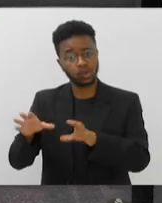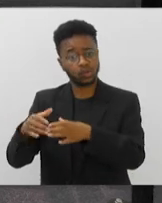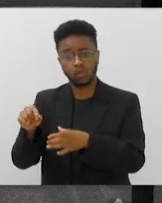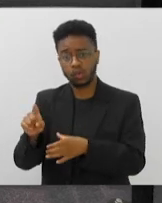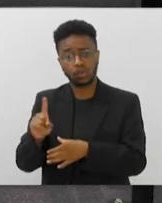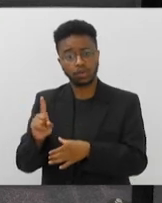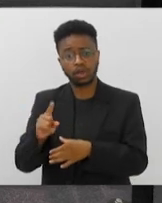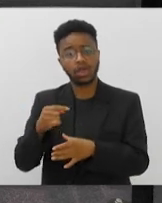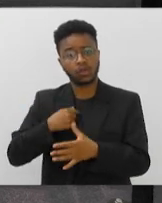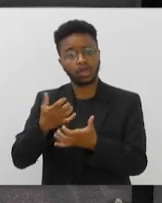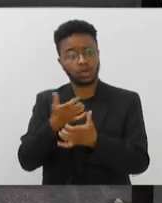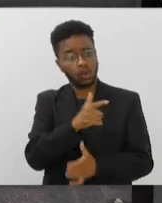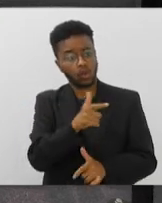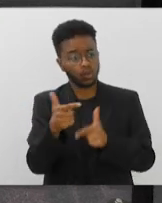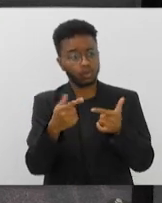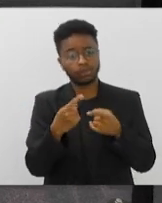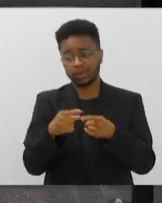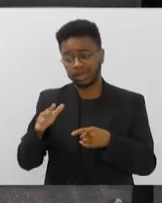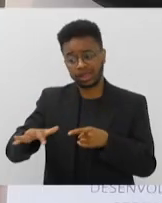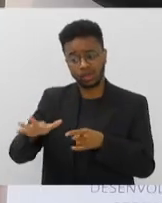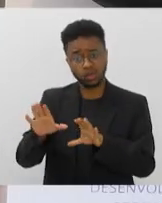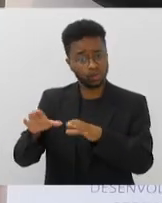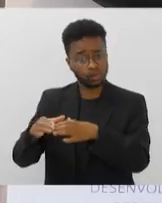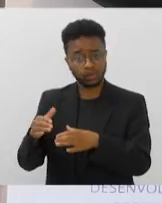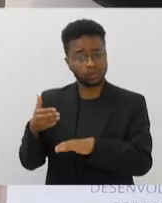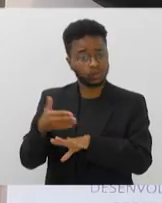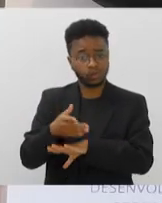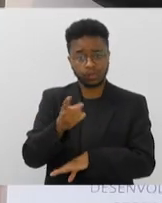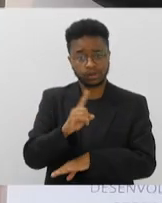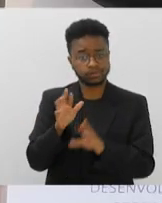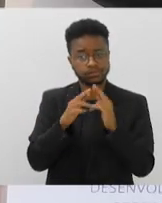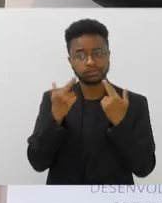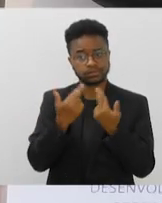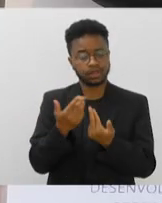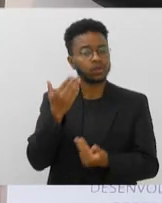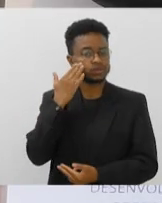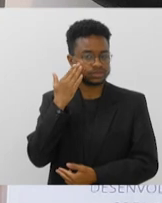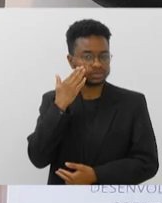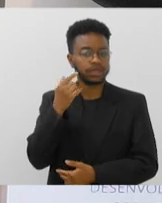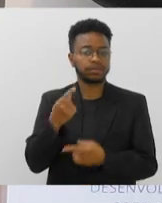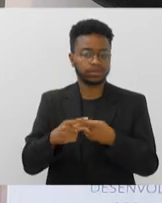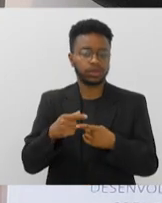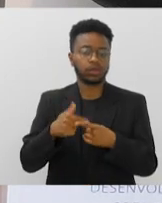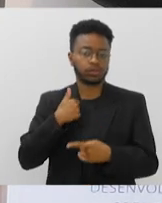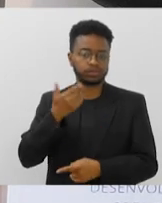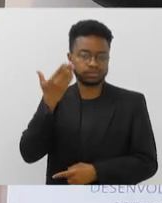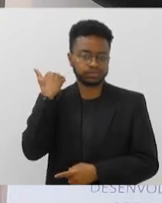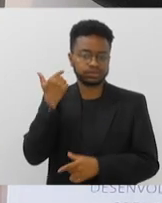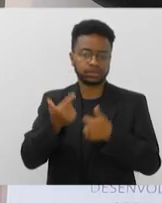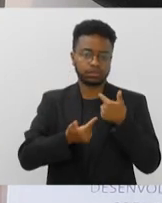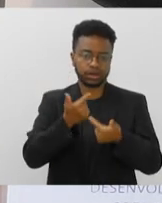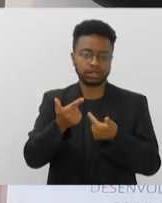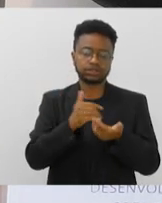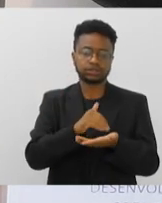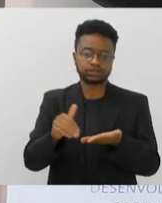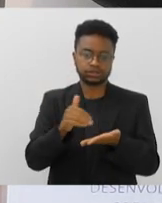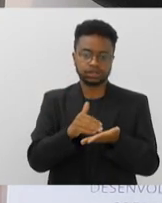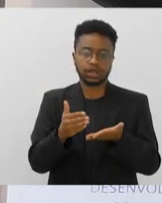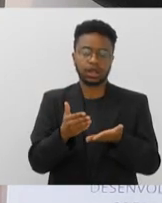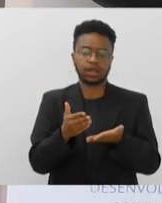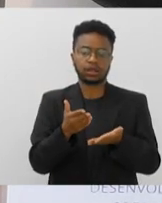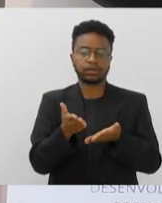participam de reuniões sei o que isso quando quando eu assumi eu fui Secretária de Assistência do município do Rio de Janeiro e